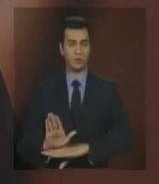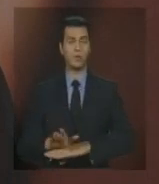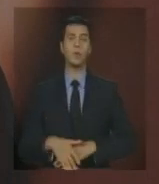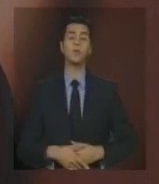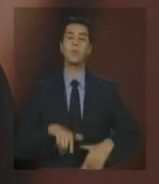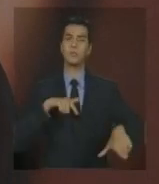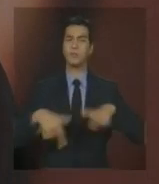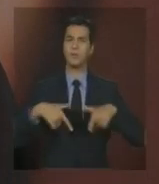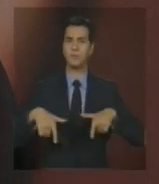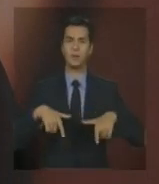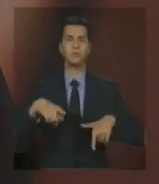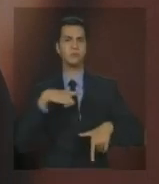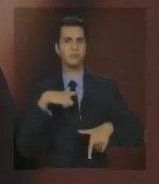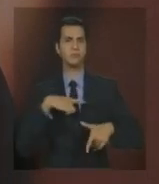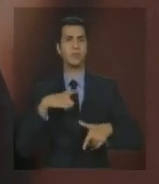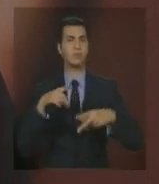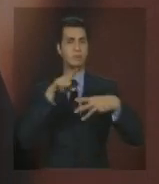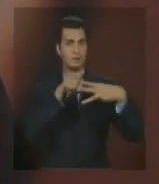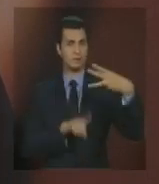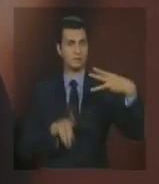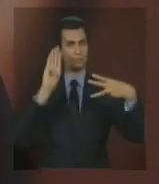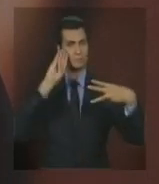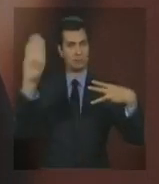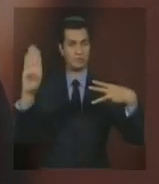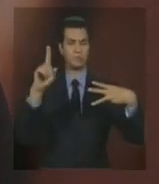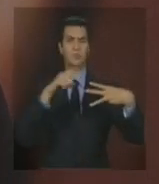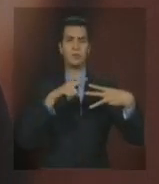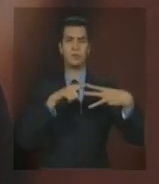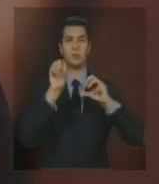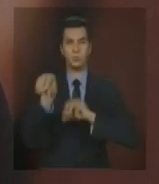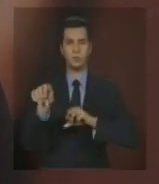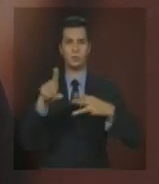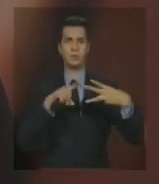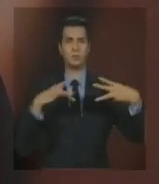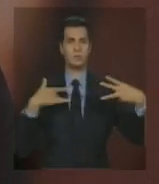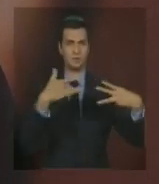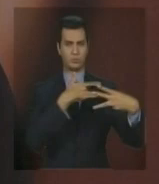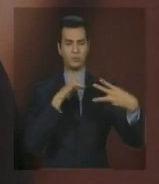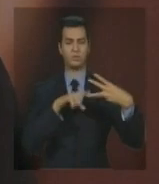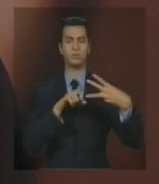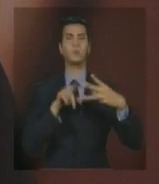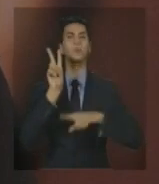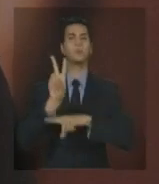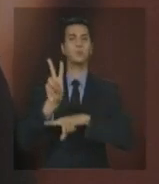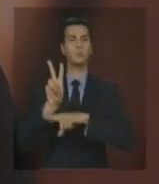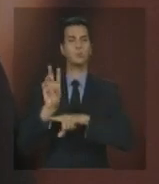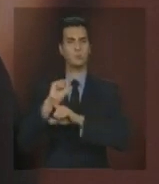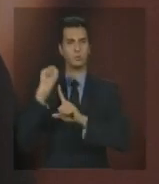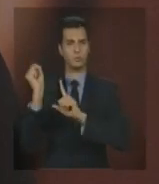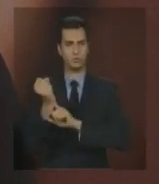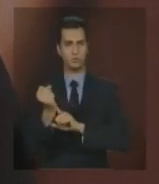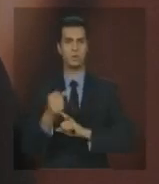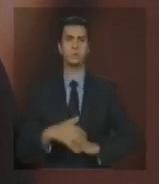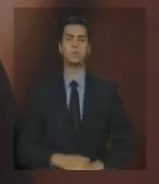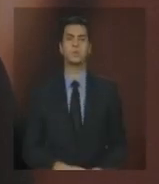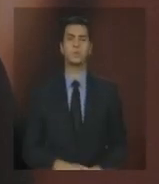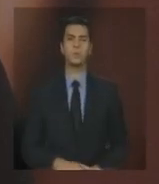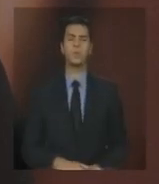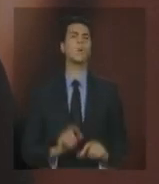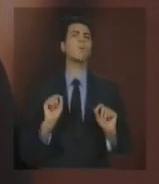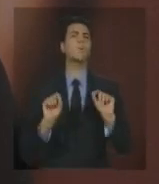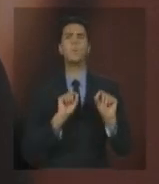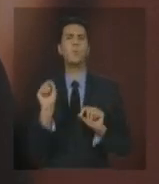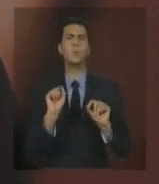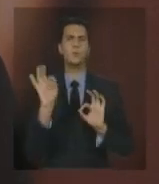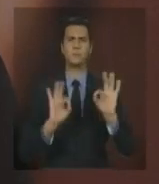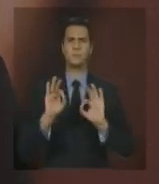ações estão distribuídas em três eixos temáticos: educação, saúde e proteção social. O que é esse plano e de que